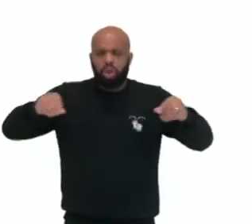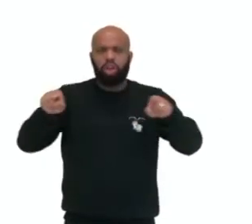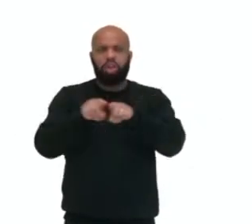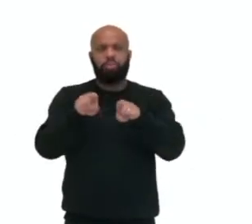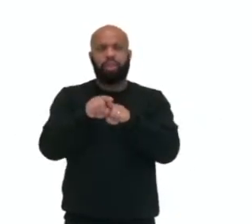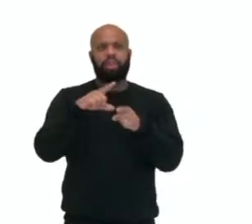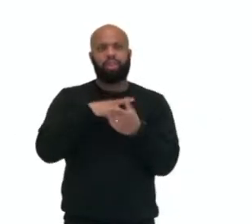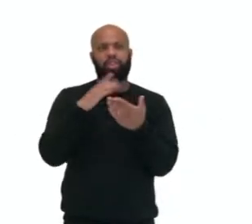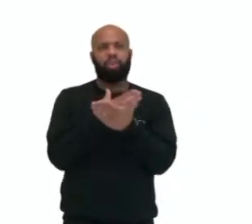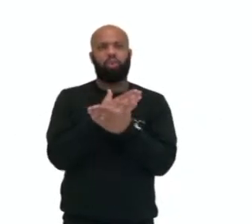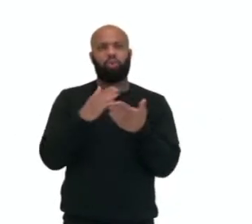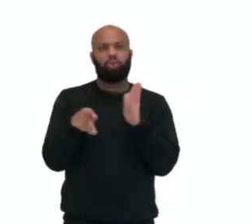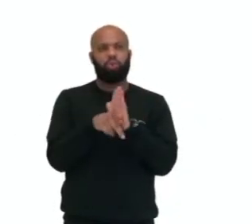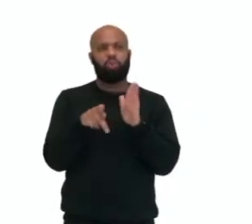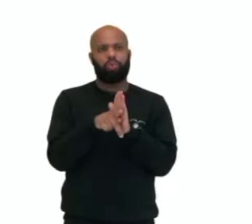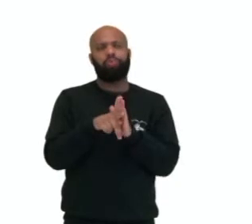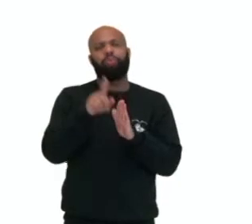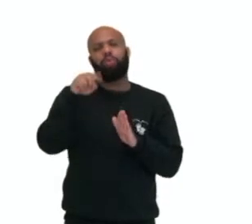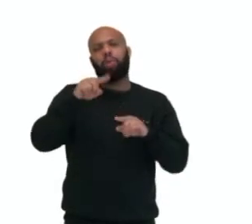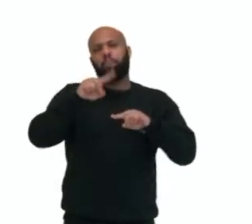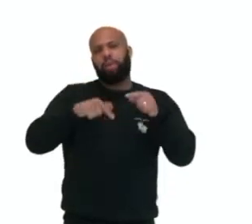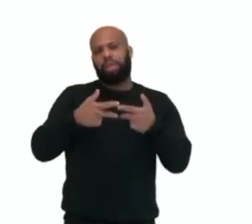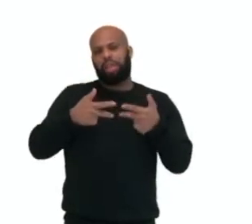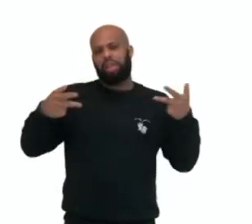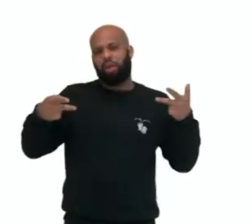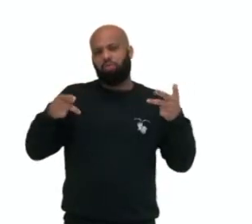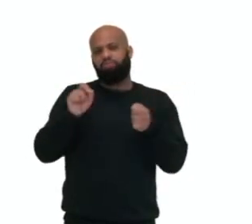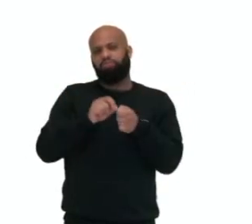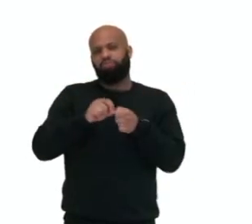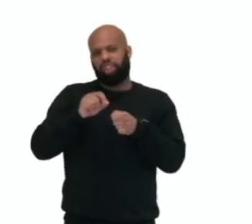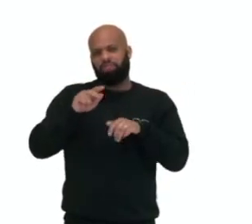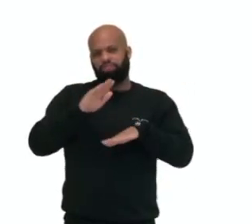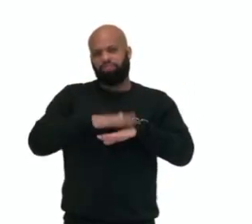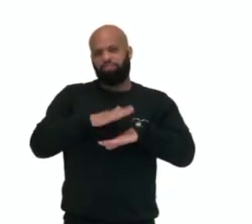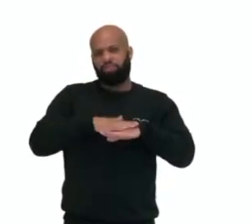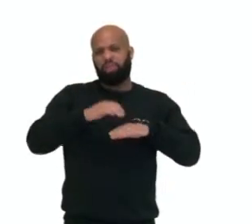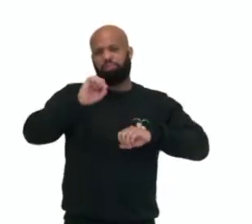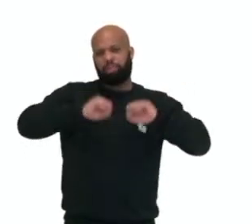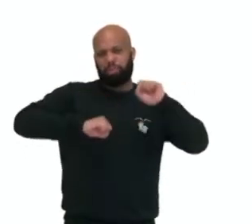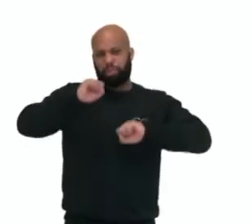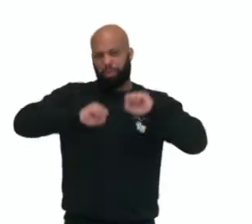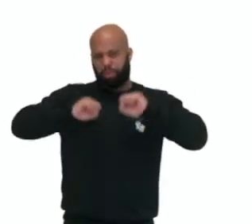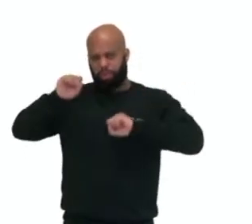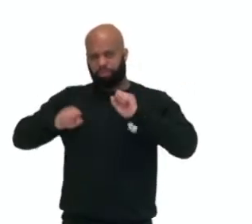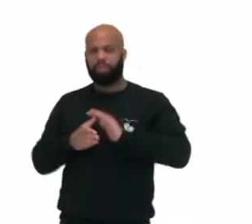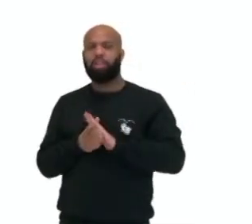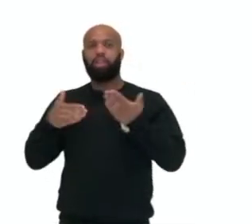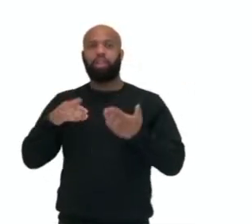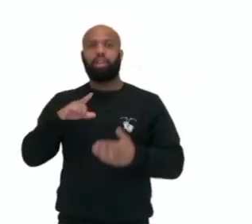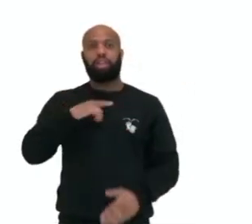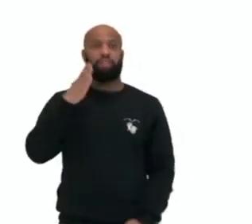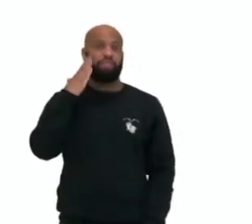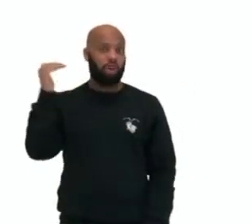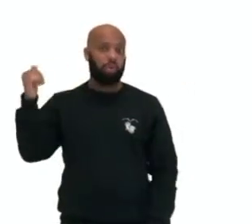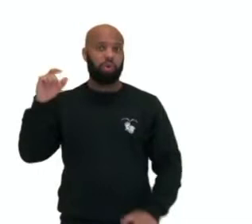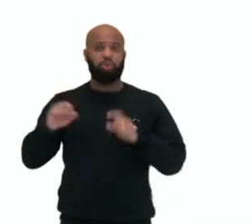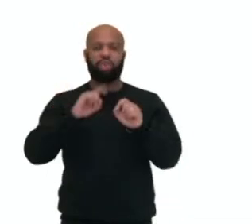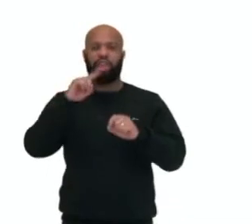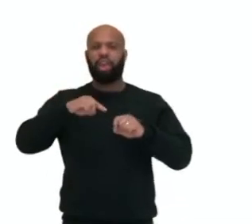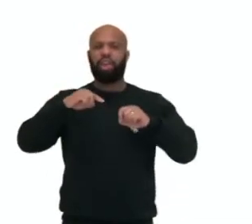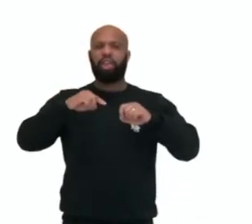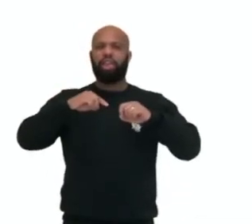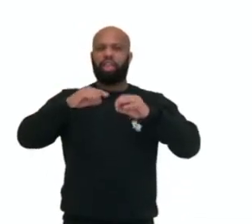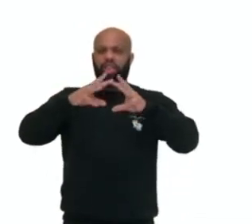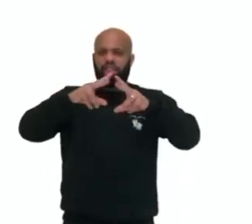mais modernos de material sintético. Talvez os mais conhecidos sejam esses de terra bem batida, uma terra